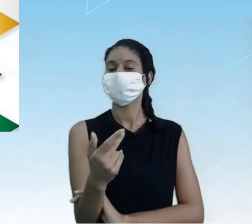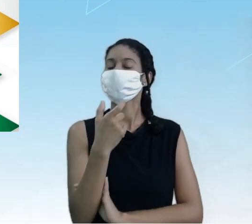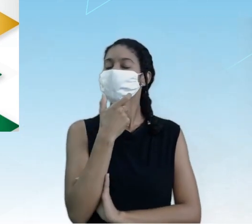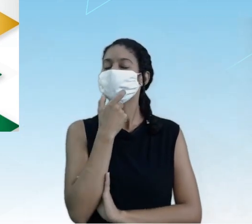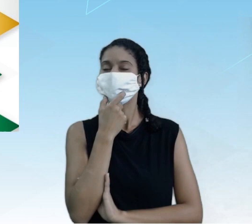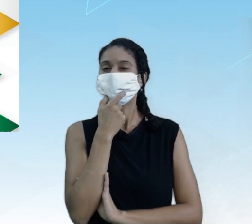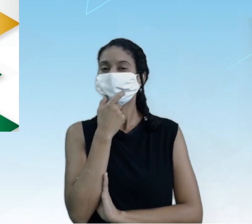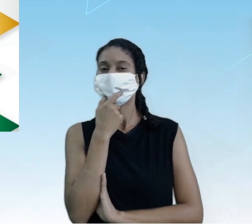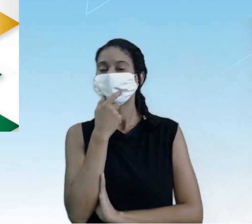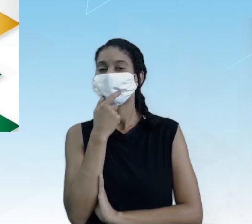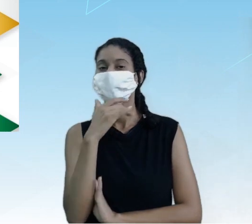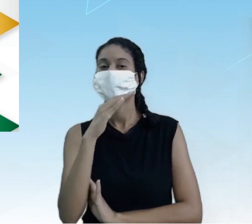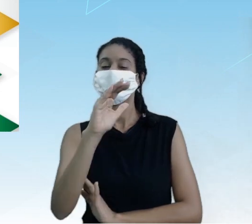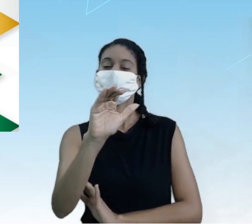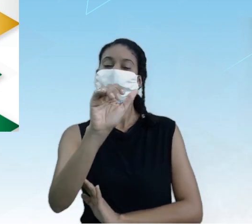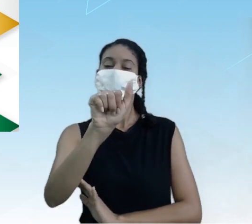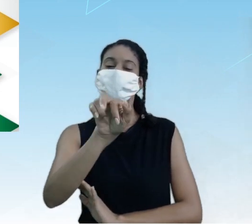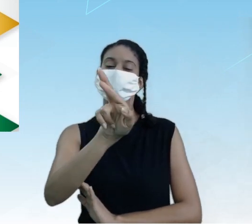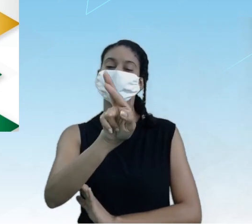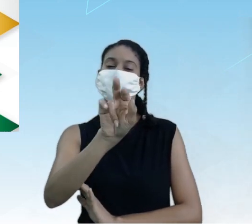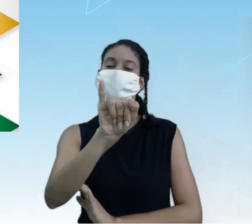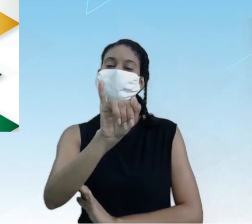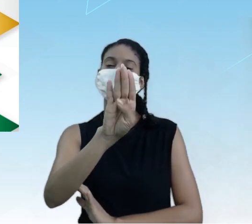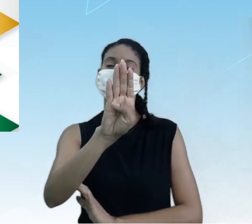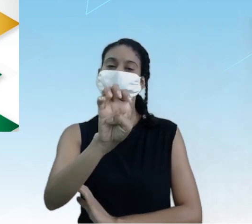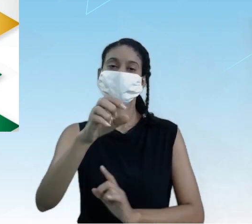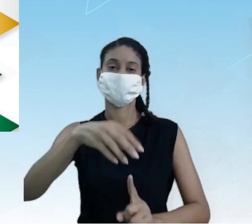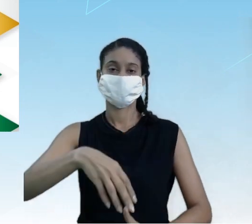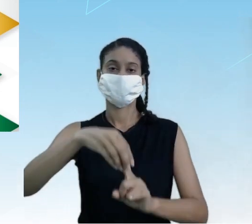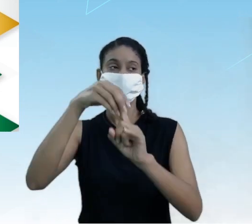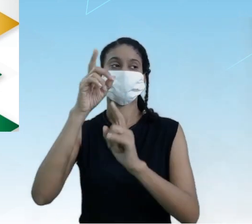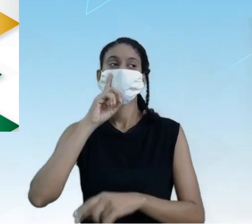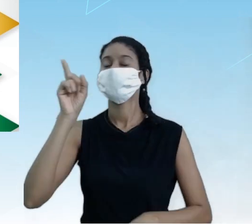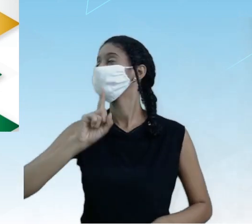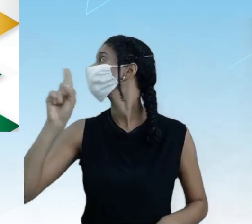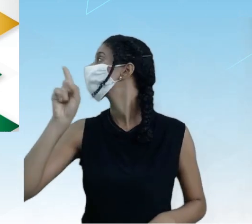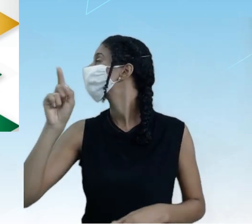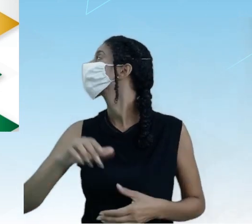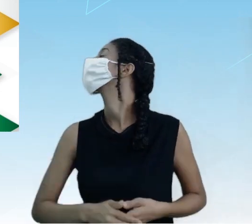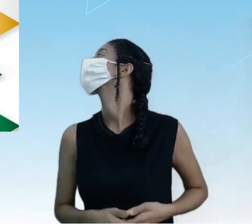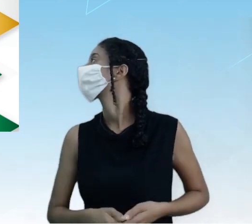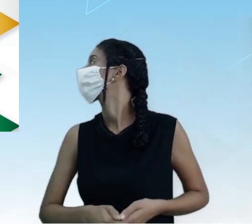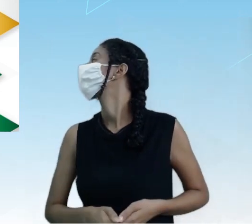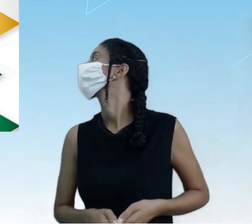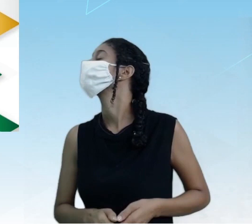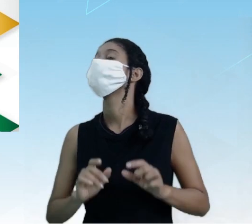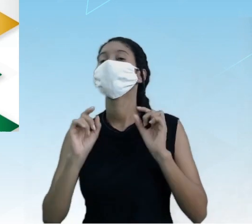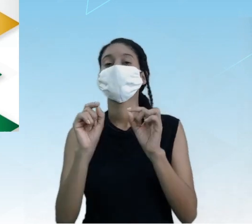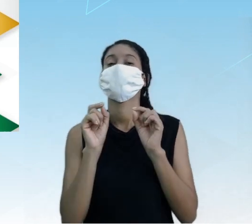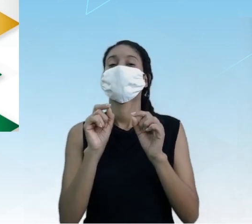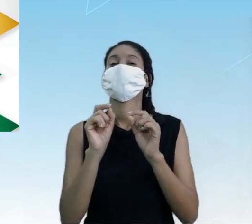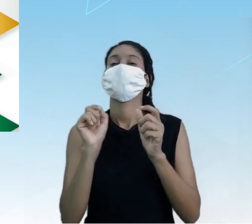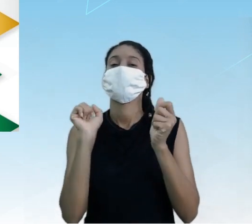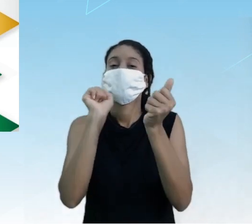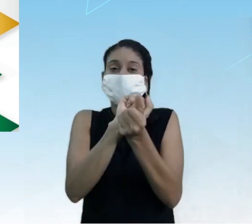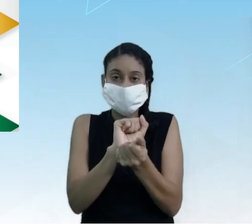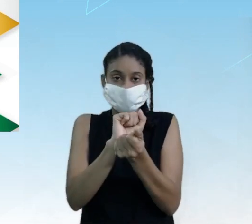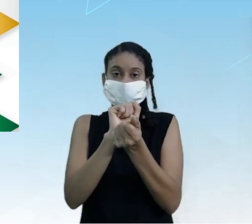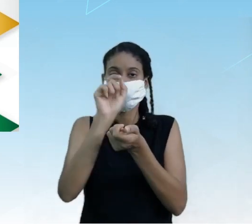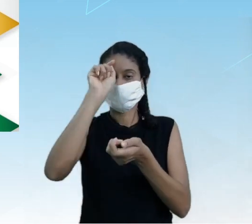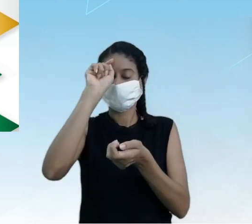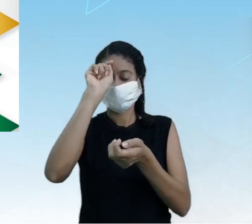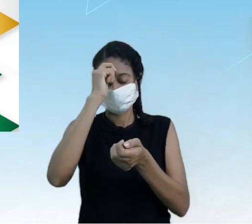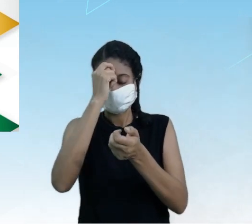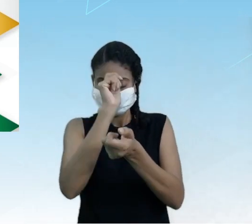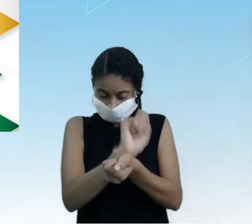inglesa no Caribe. Eu destaquei ali um ponto lá em cima, o slavery, que é a escravidão, e foi